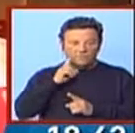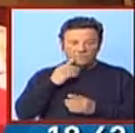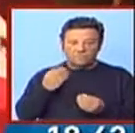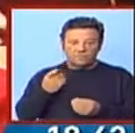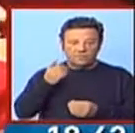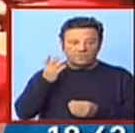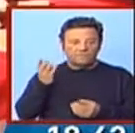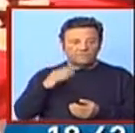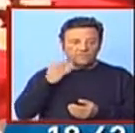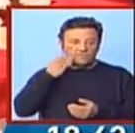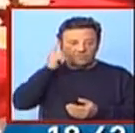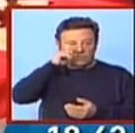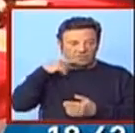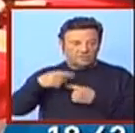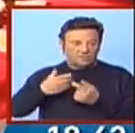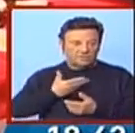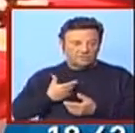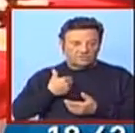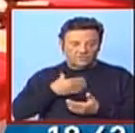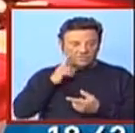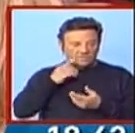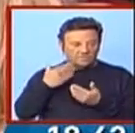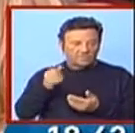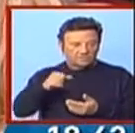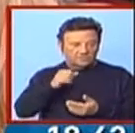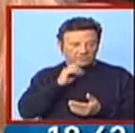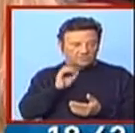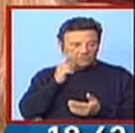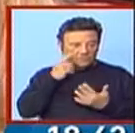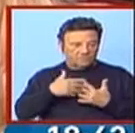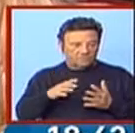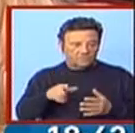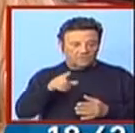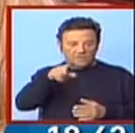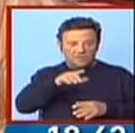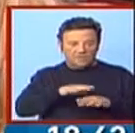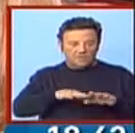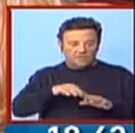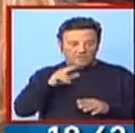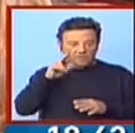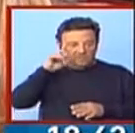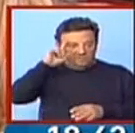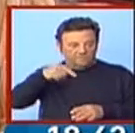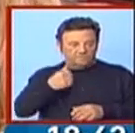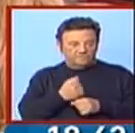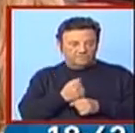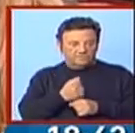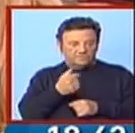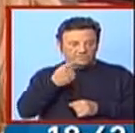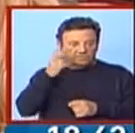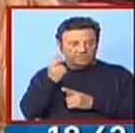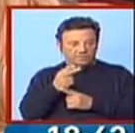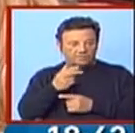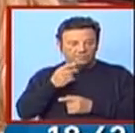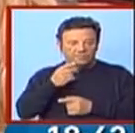da tradição. É um património que nós queremos valorizar, sem dúvida. Essa arte do saber fazer e que passou de modo ancestral,